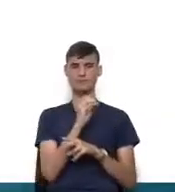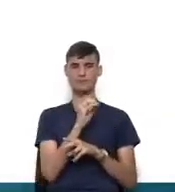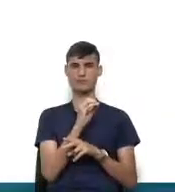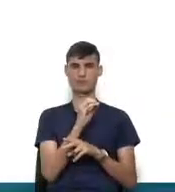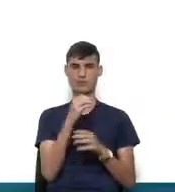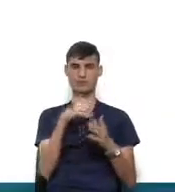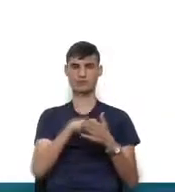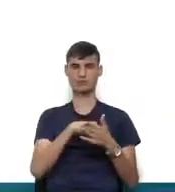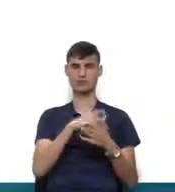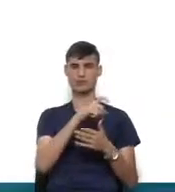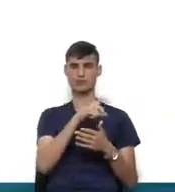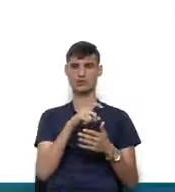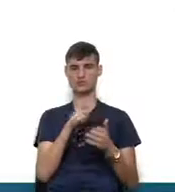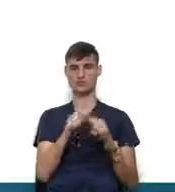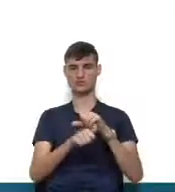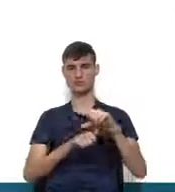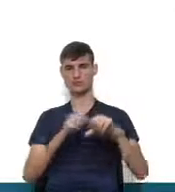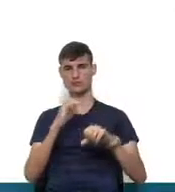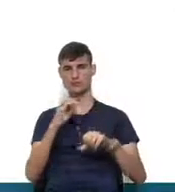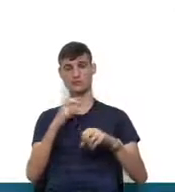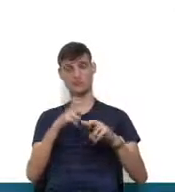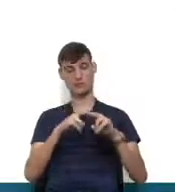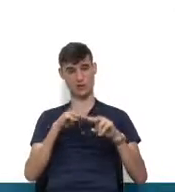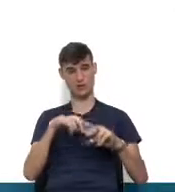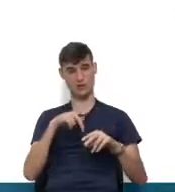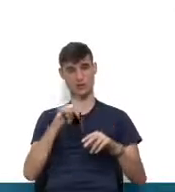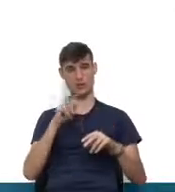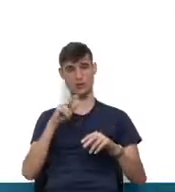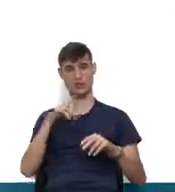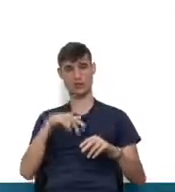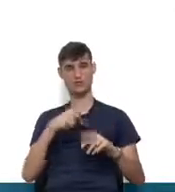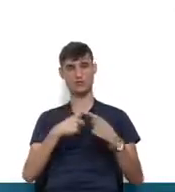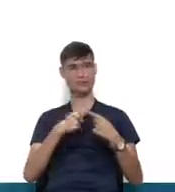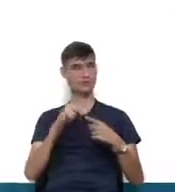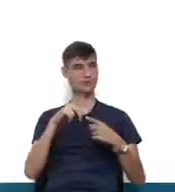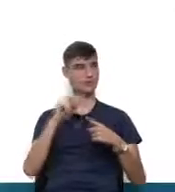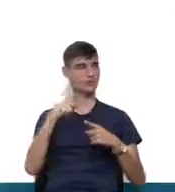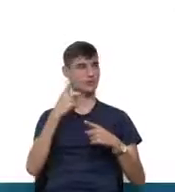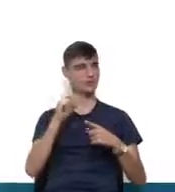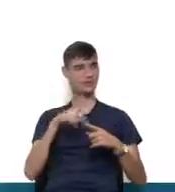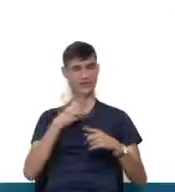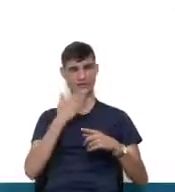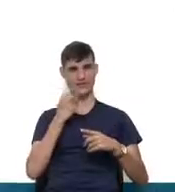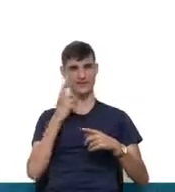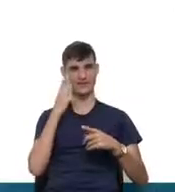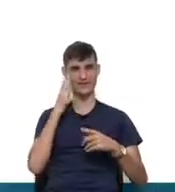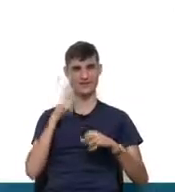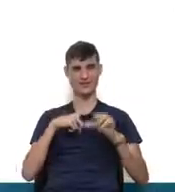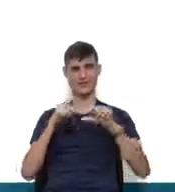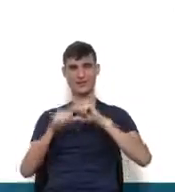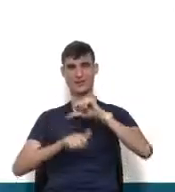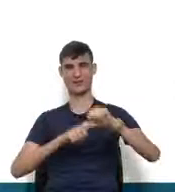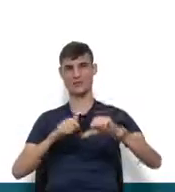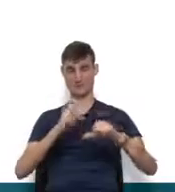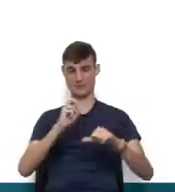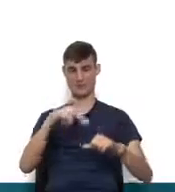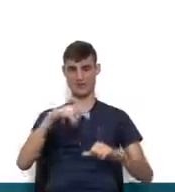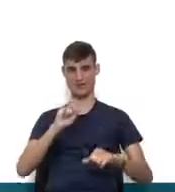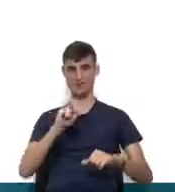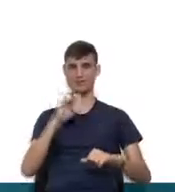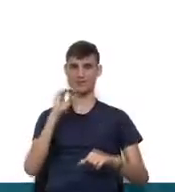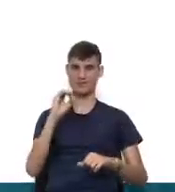eu vou substituir no zero? Porque a gente está trabalhando com Maclaurin. Porque depois fica mais fácil para a gente fazer a substituição. Seno de